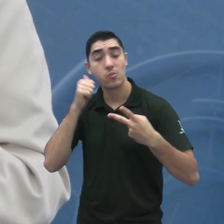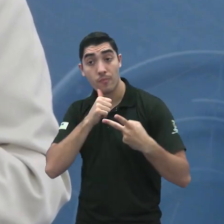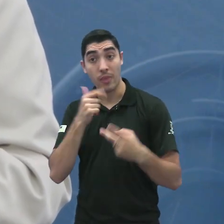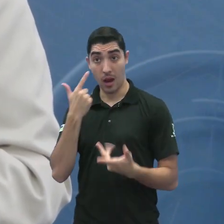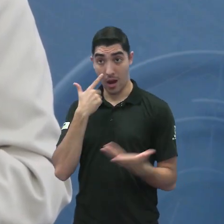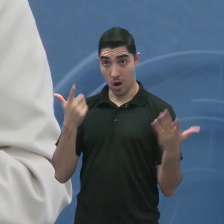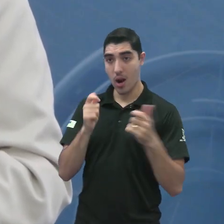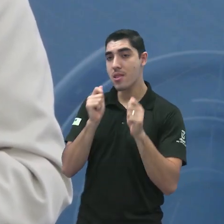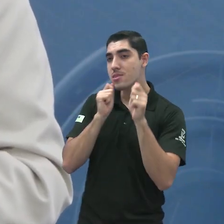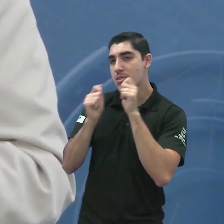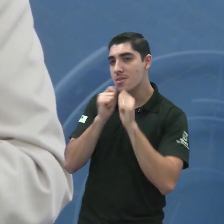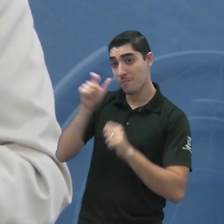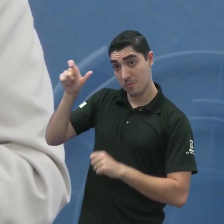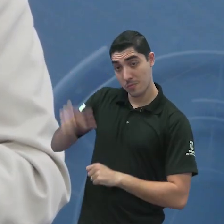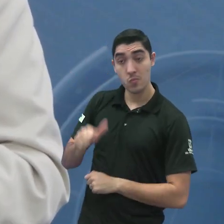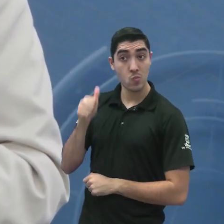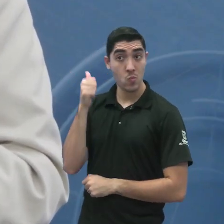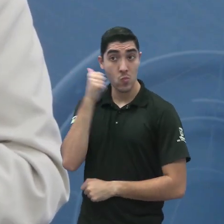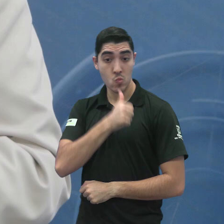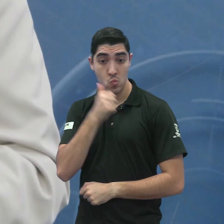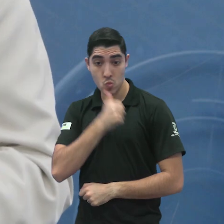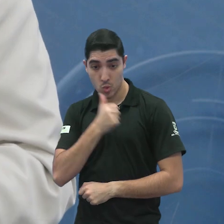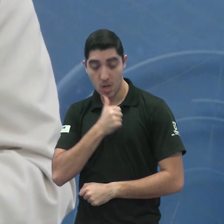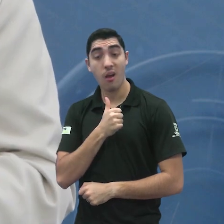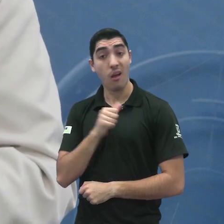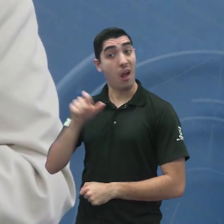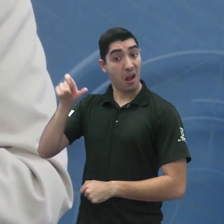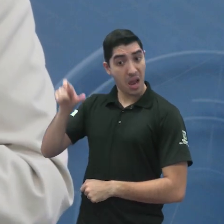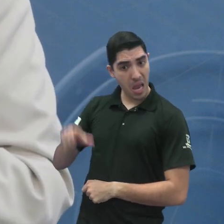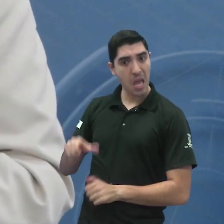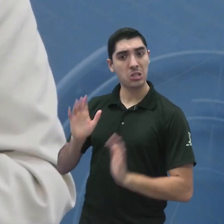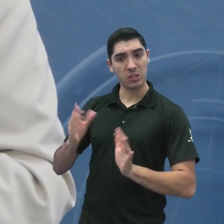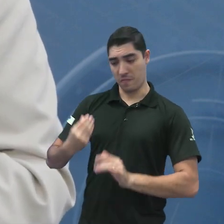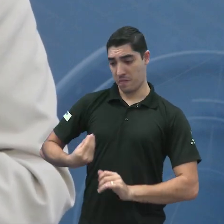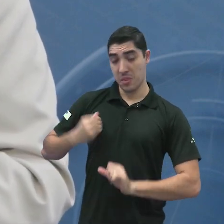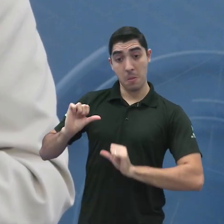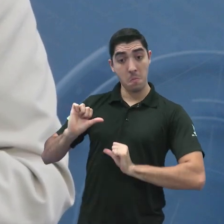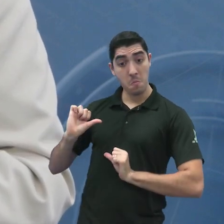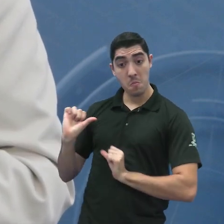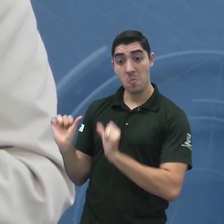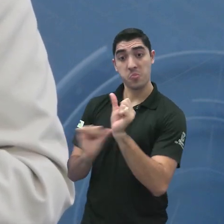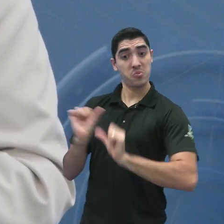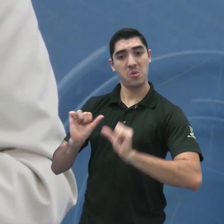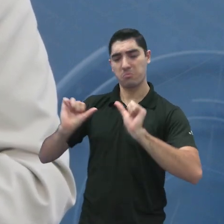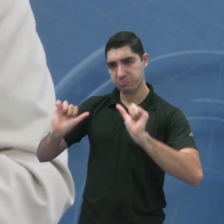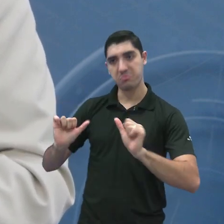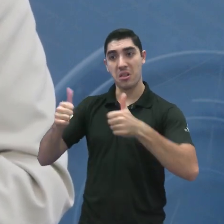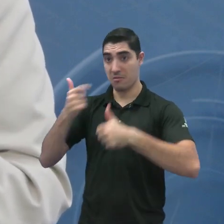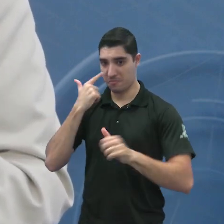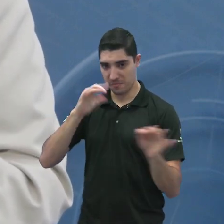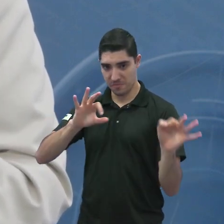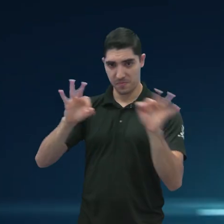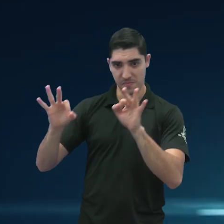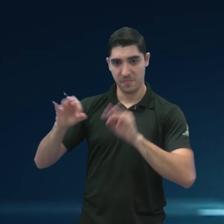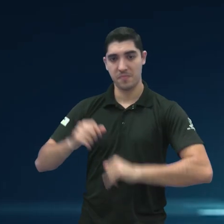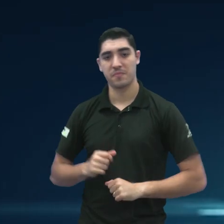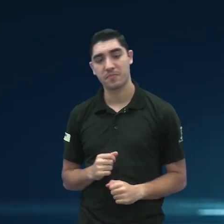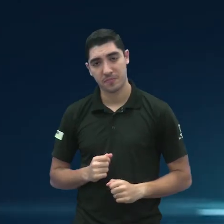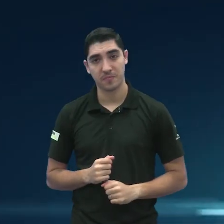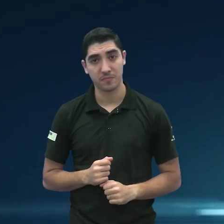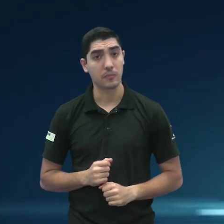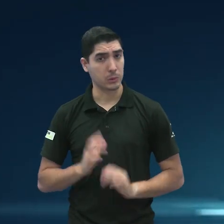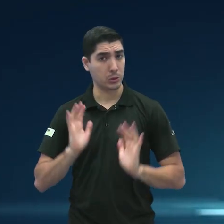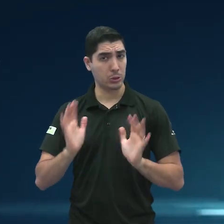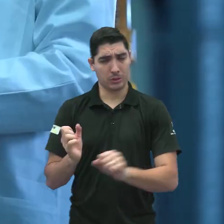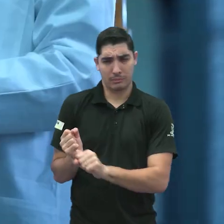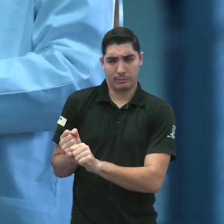a história de uma mulher que teve a vida transformada pela pesquisa. Vamos acompanhar. Por muito